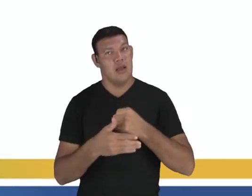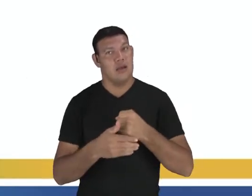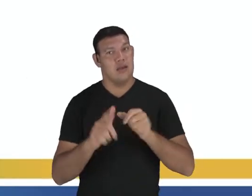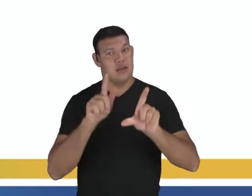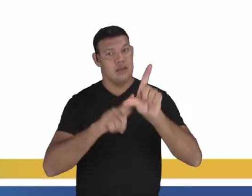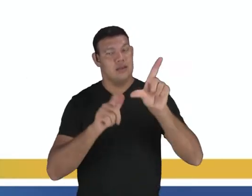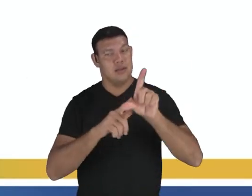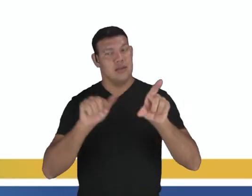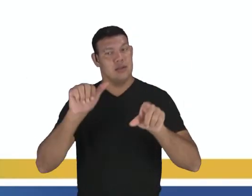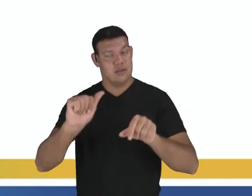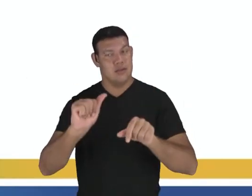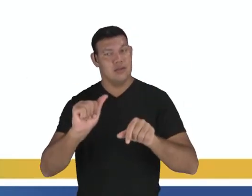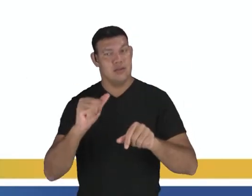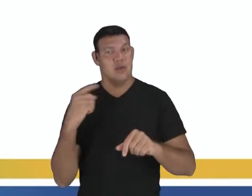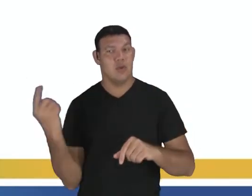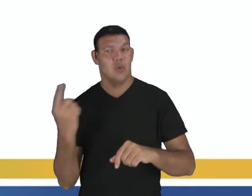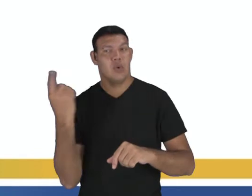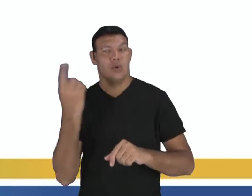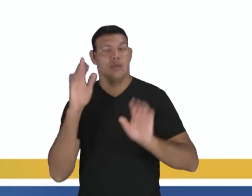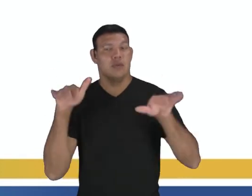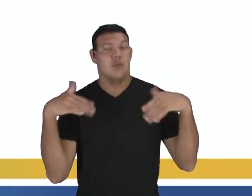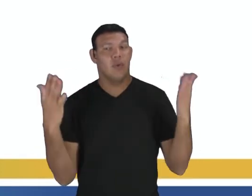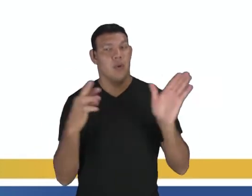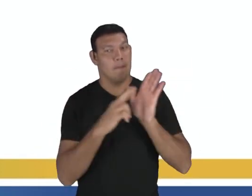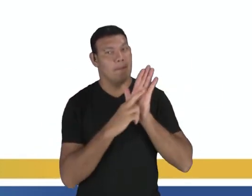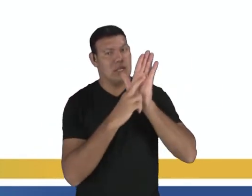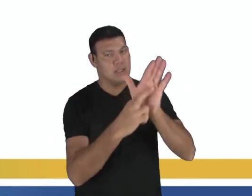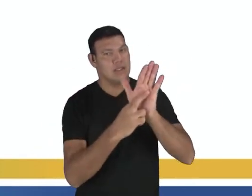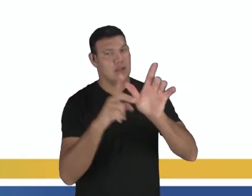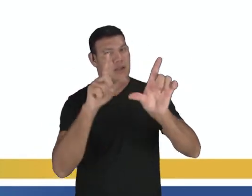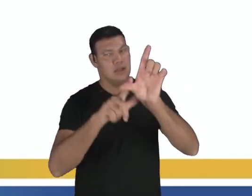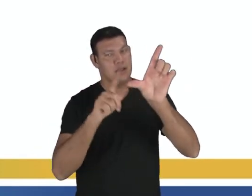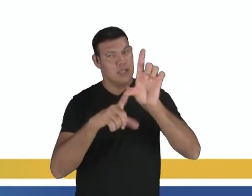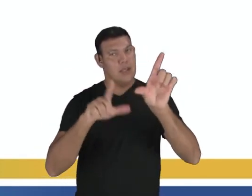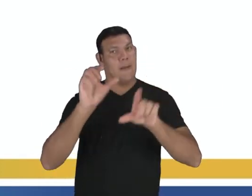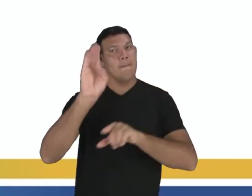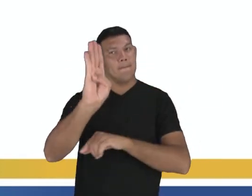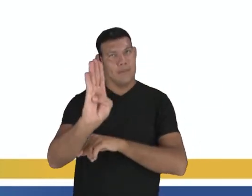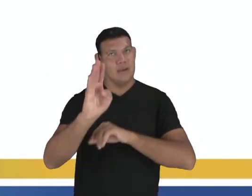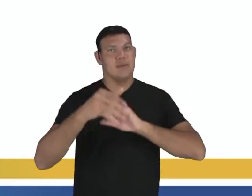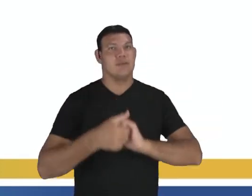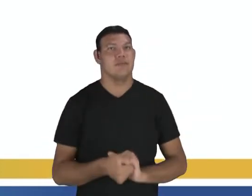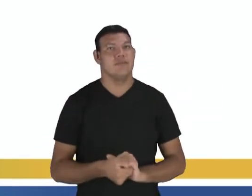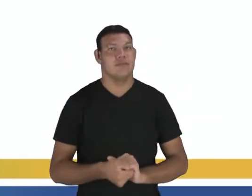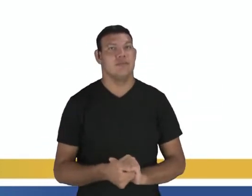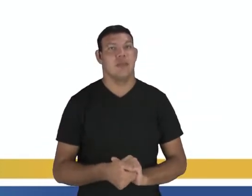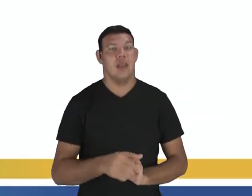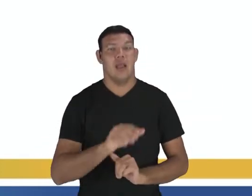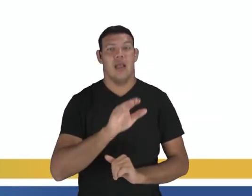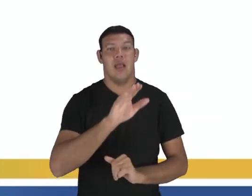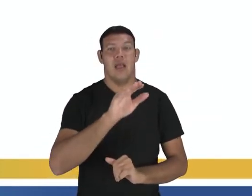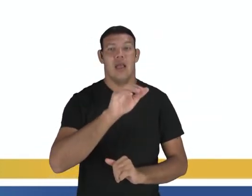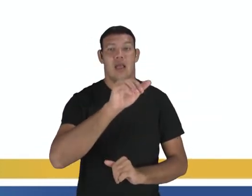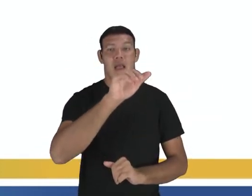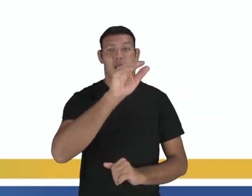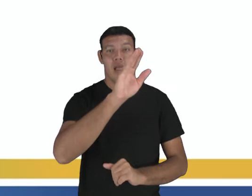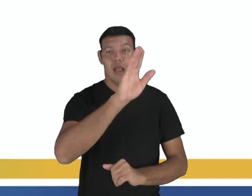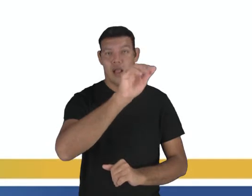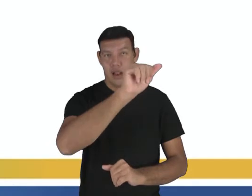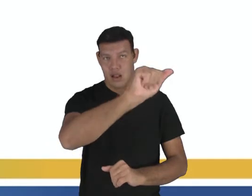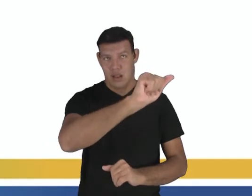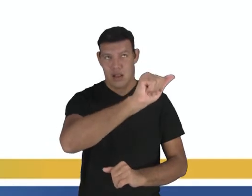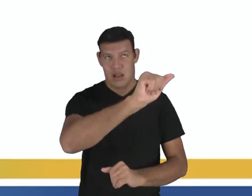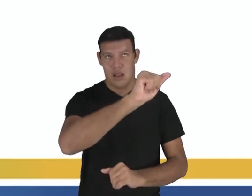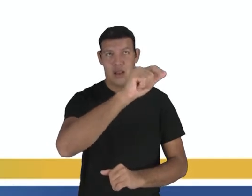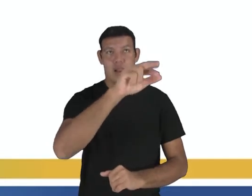altura? Também não sei, mas está representado pela letra B. Então, a área vai ser A vezes B, ou